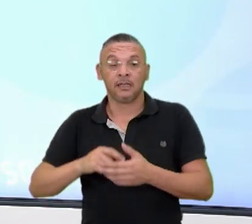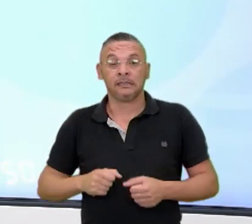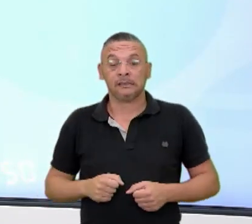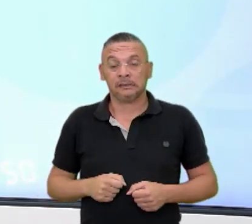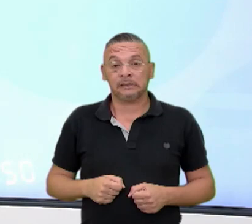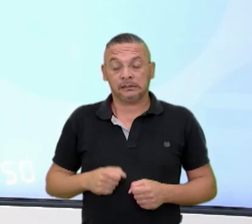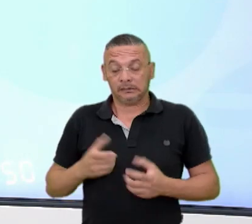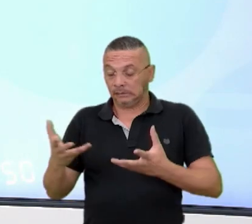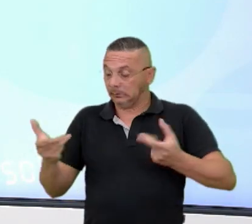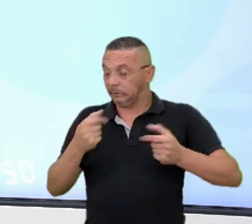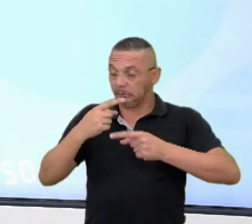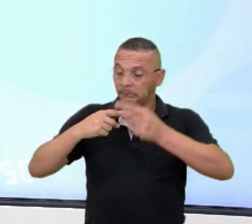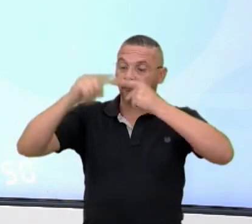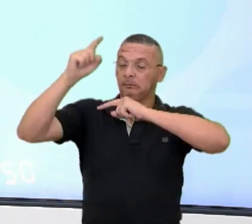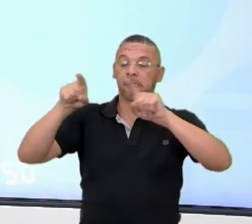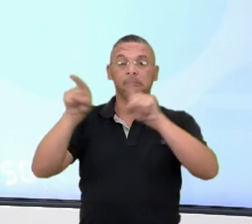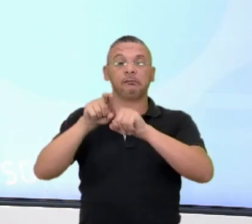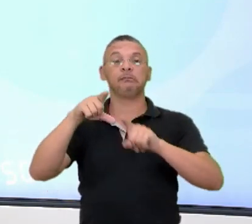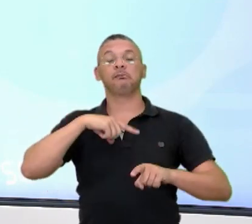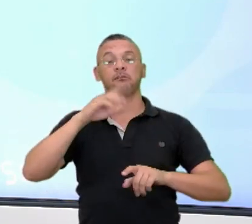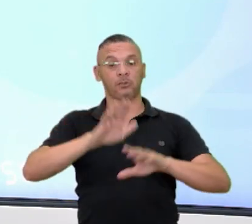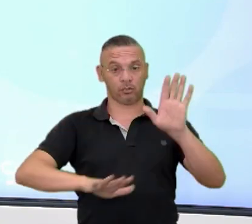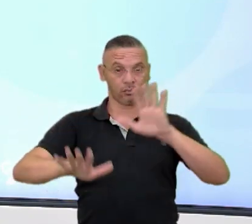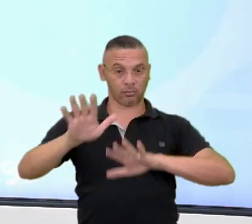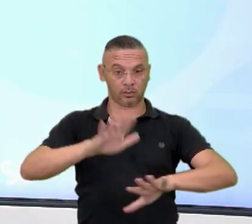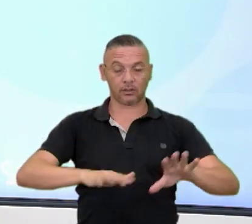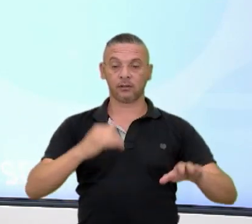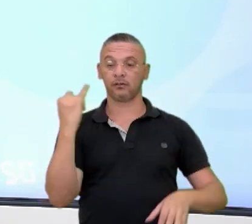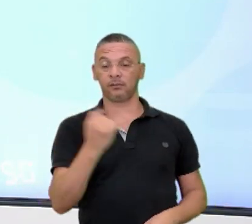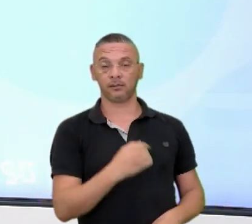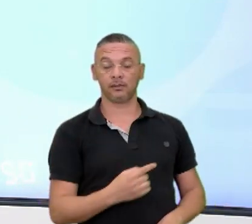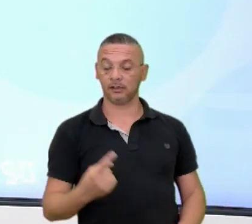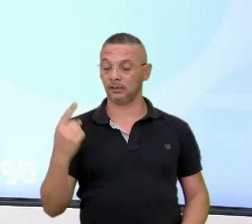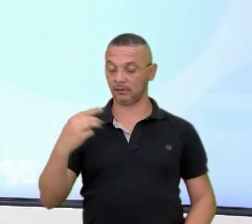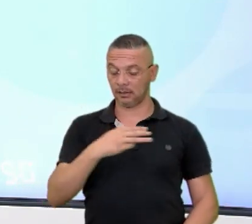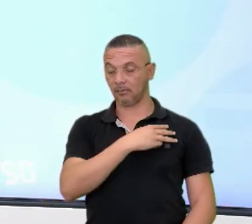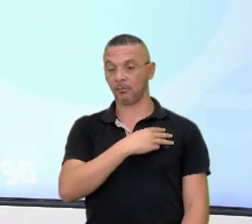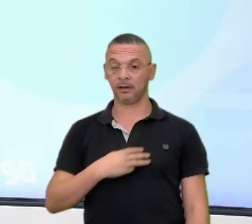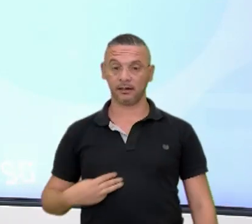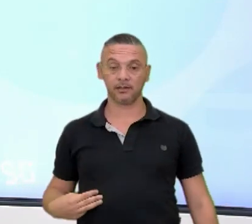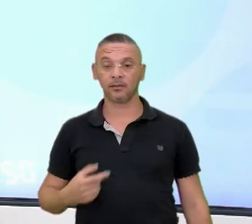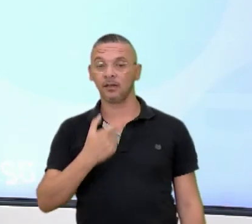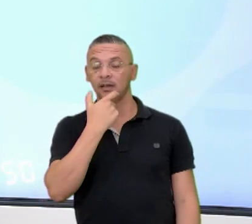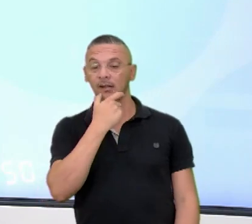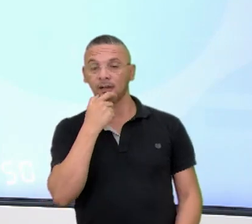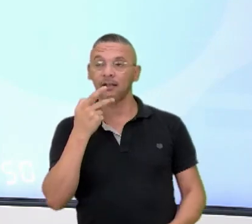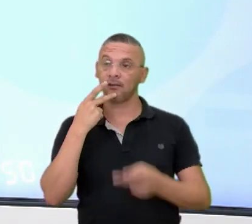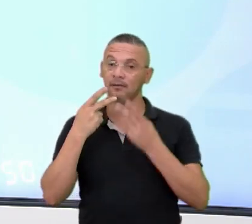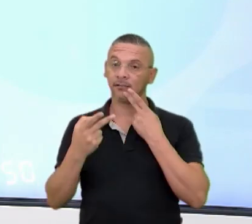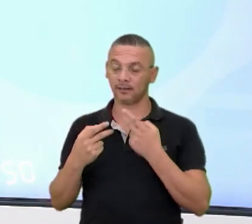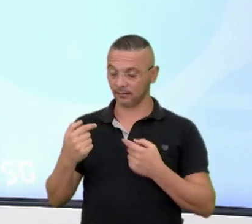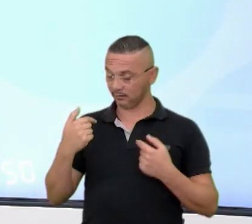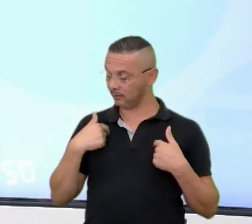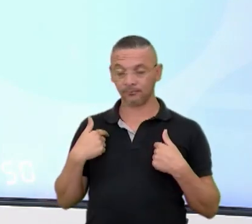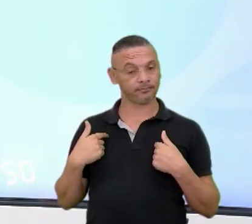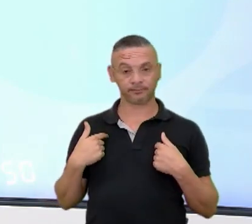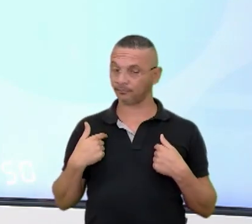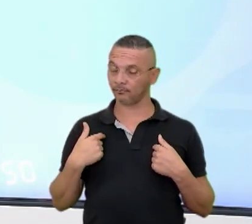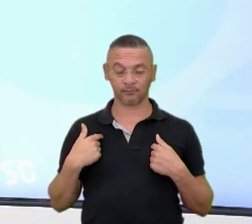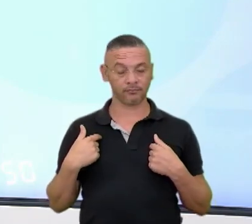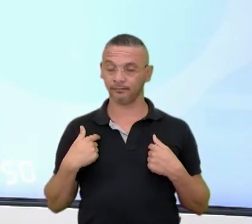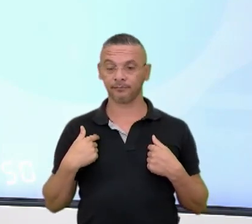Moda. Na próxima vez que você entrar lá, a probabilidade de você, na primeira página, já receber notícias sobre moda é